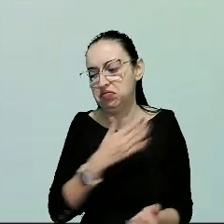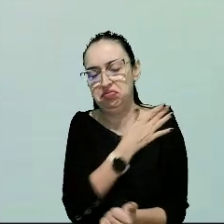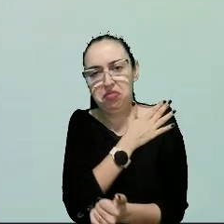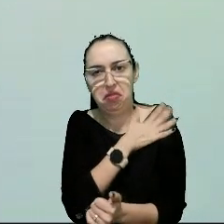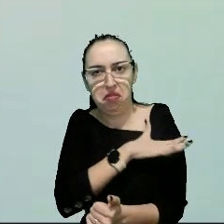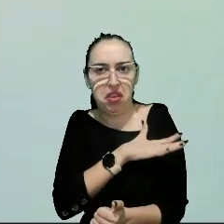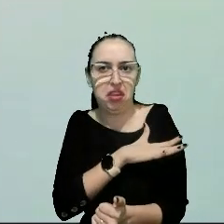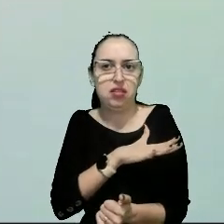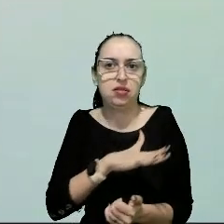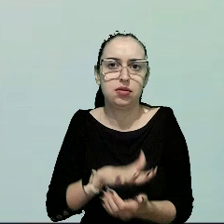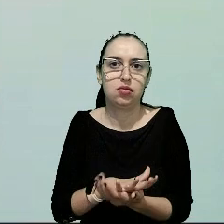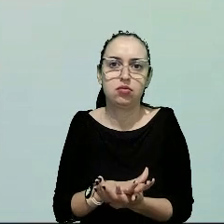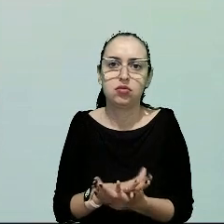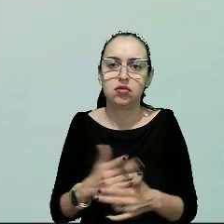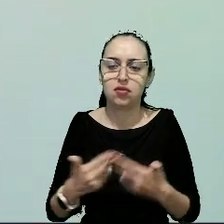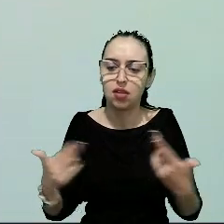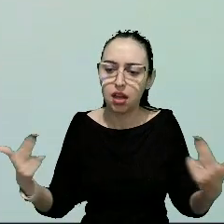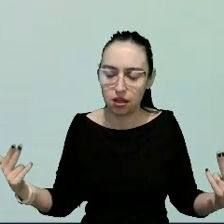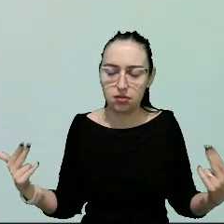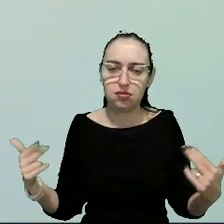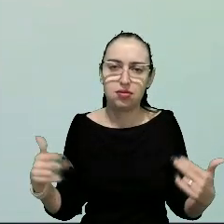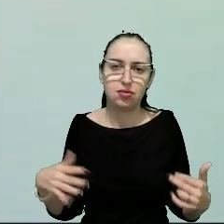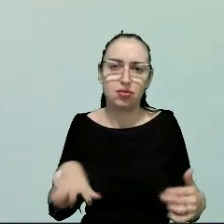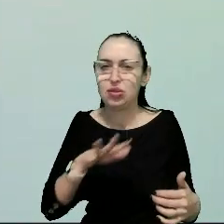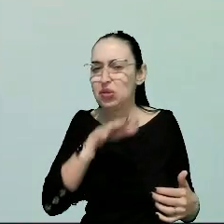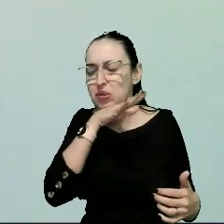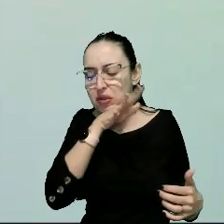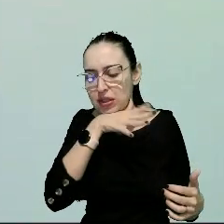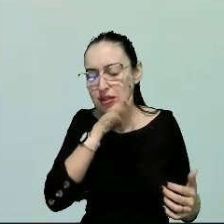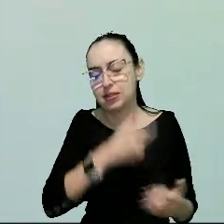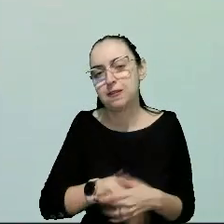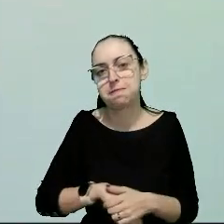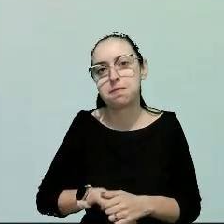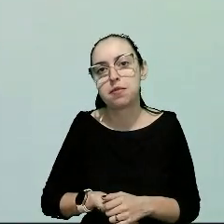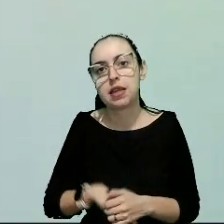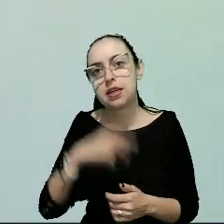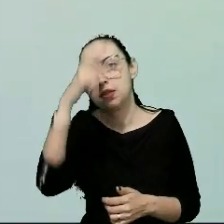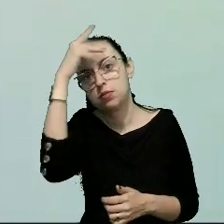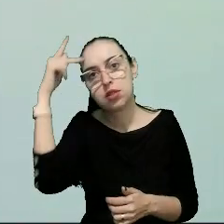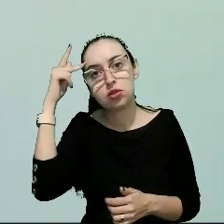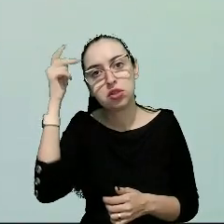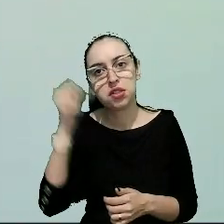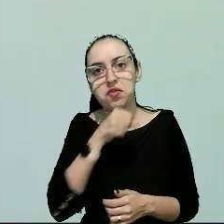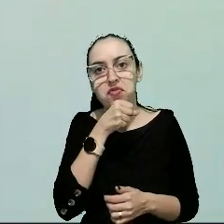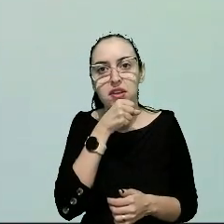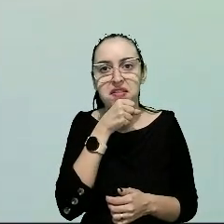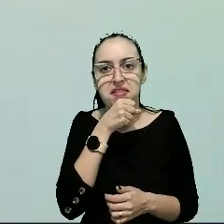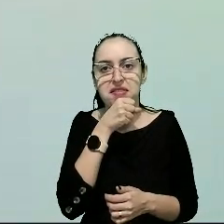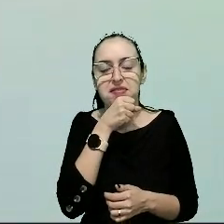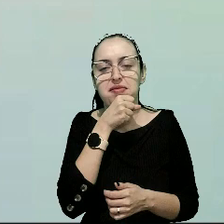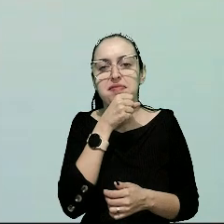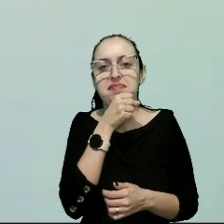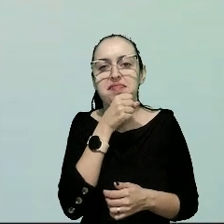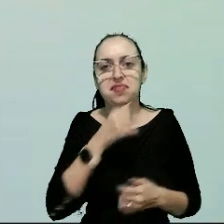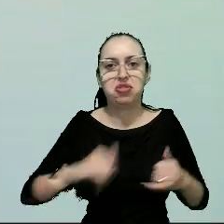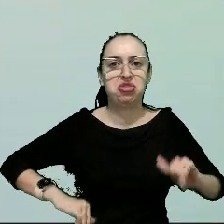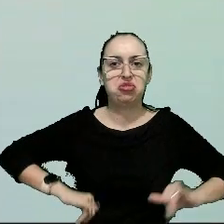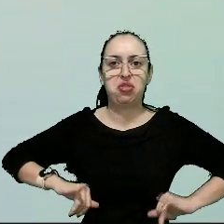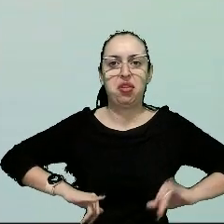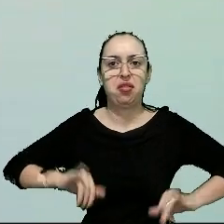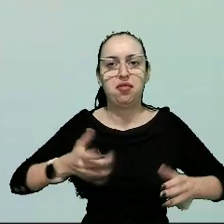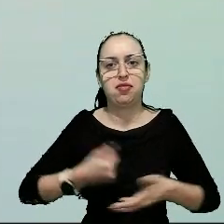das violências, dos preconceitos e dos estigmas que as pessoas mais velhas sofrem. Ela já tinha